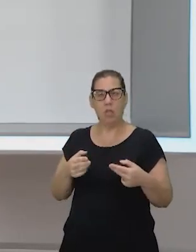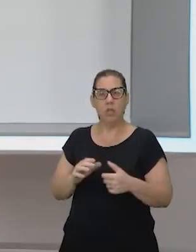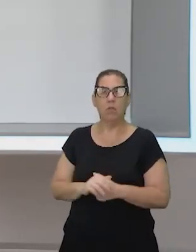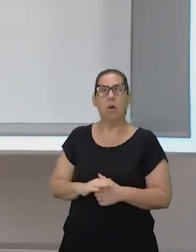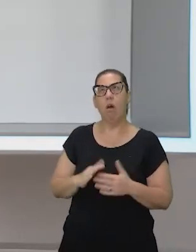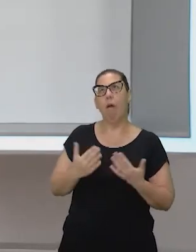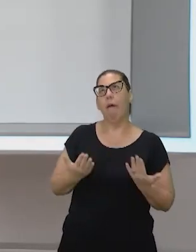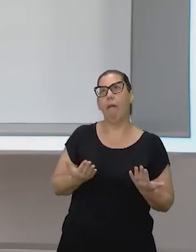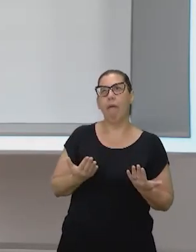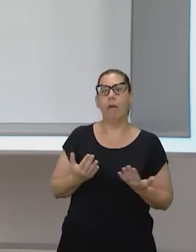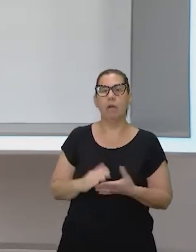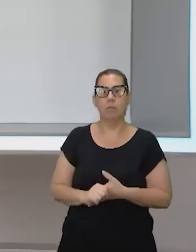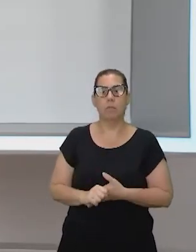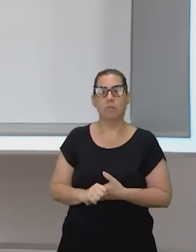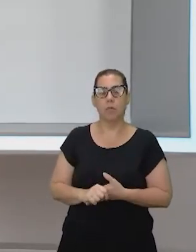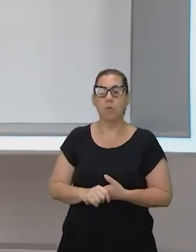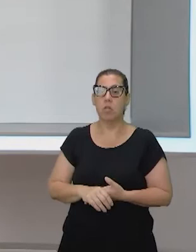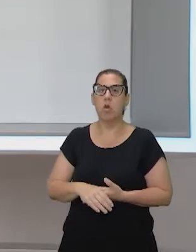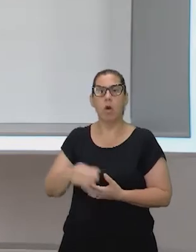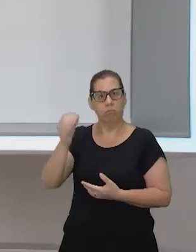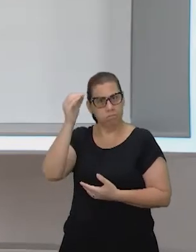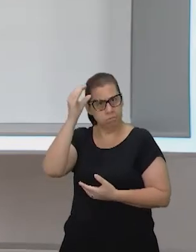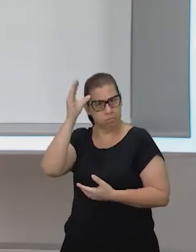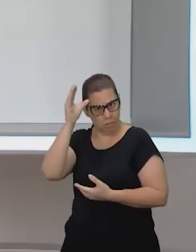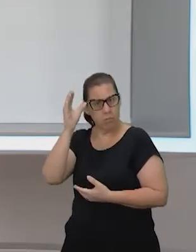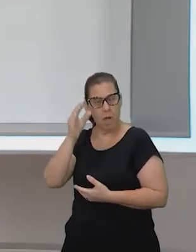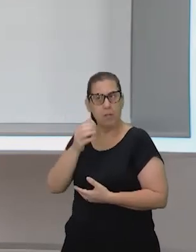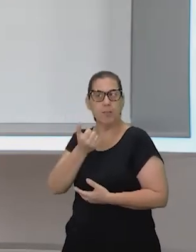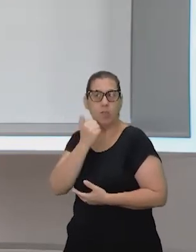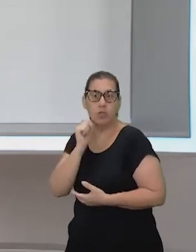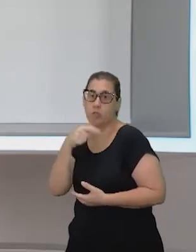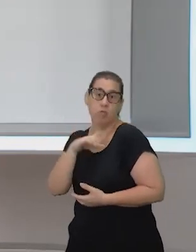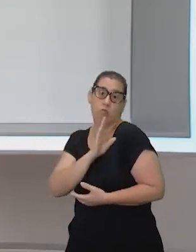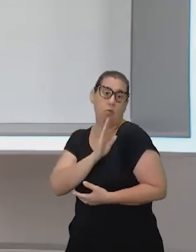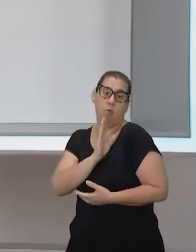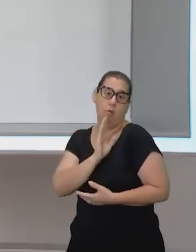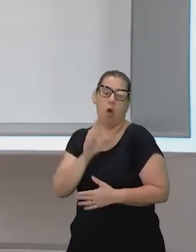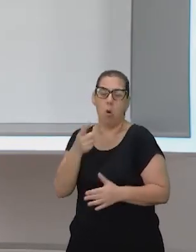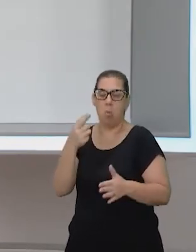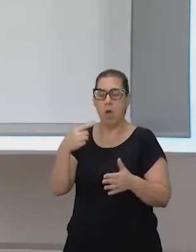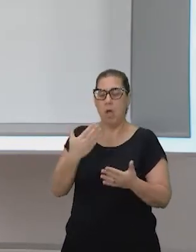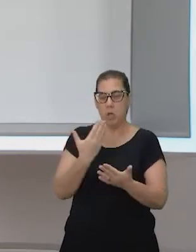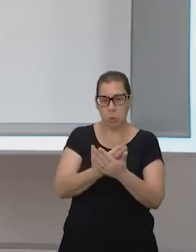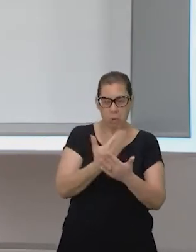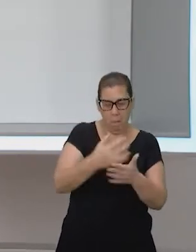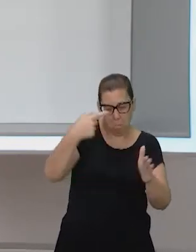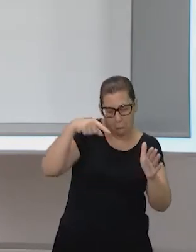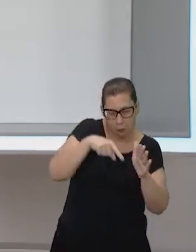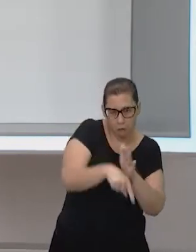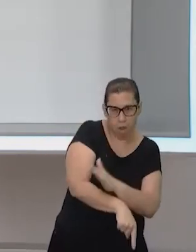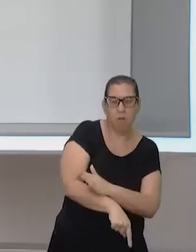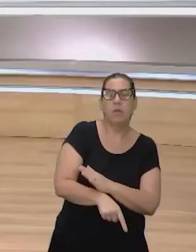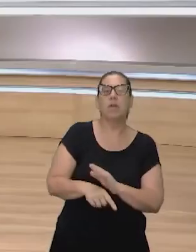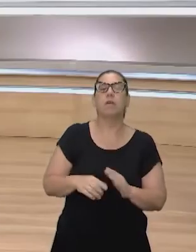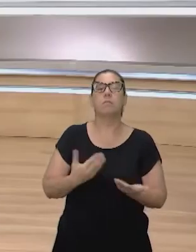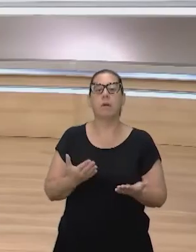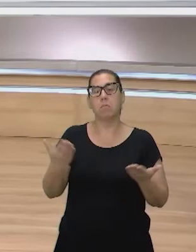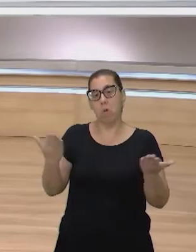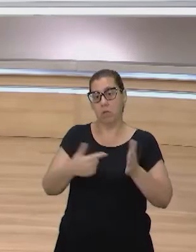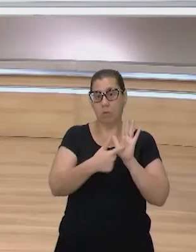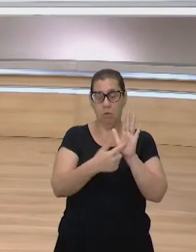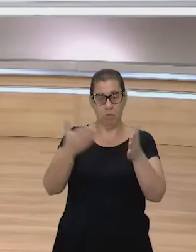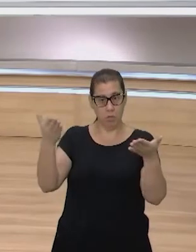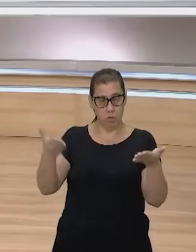extremo conhecimento científico que a gente ainda não tem, ou aprofundar aquele que a gente já tem. Eu trouxe aqui para vocês